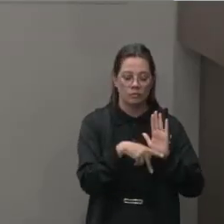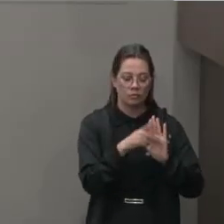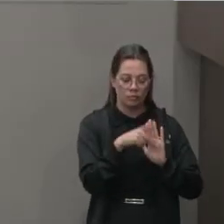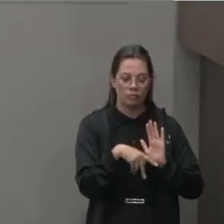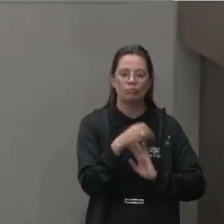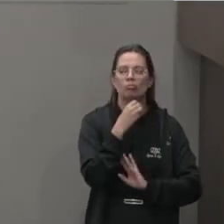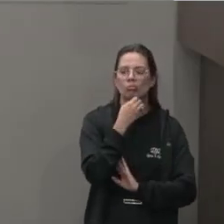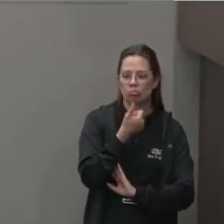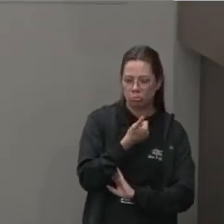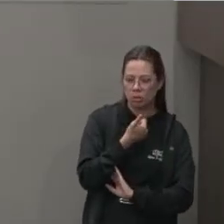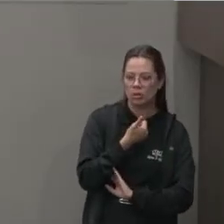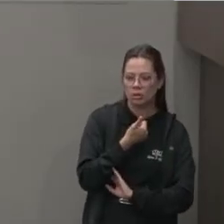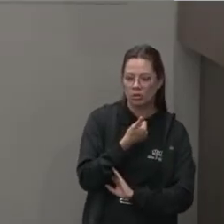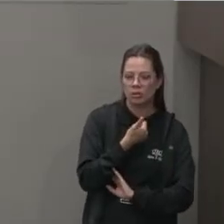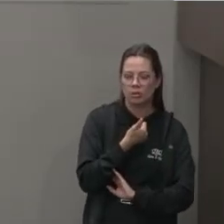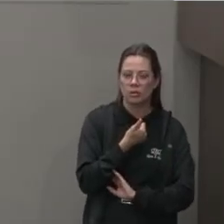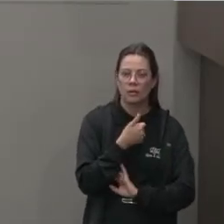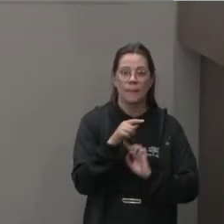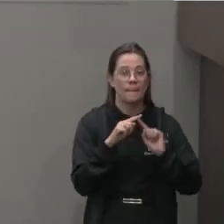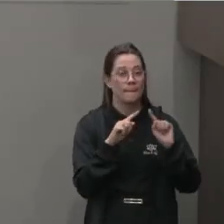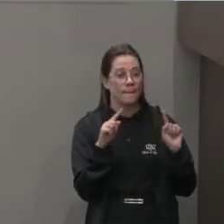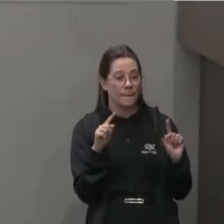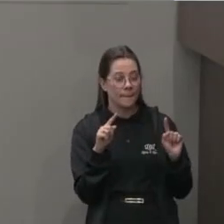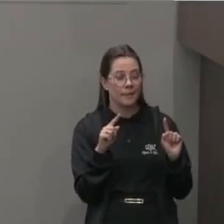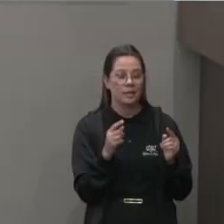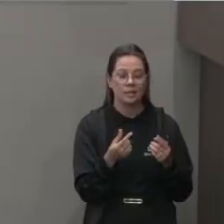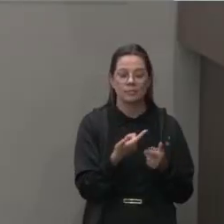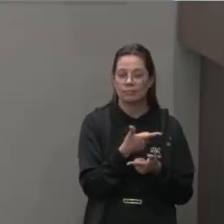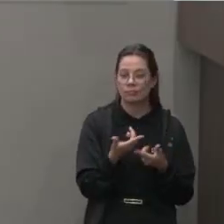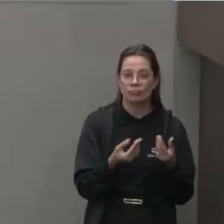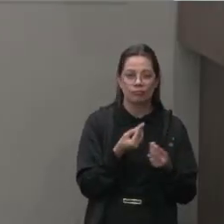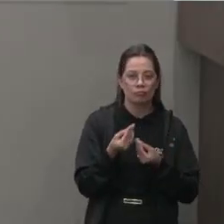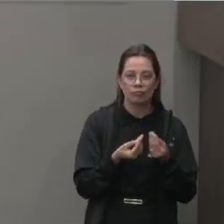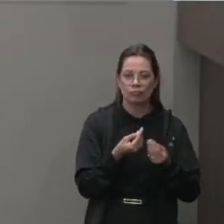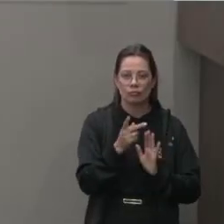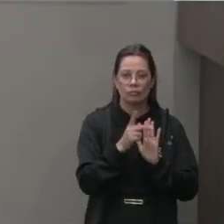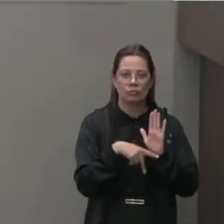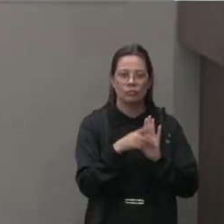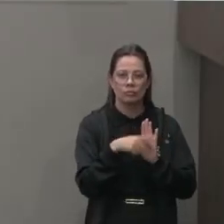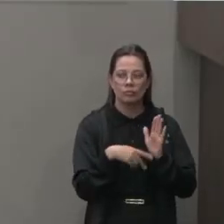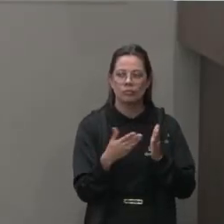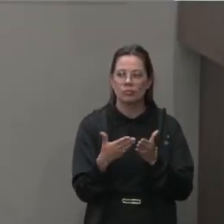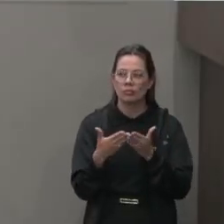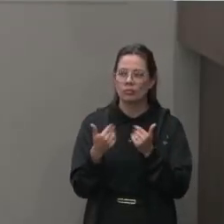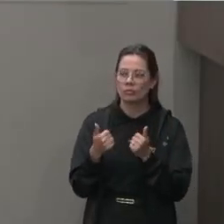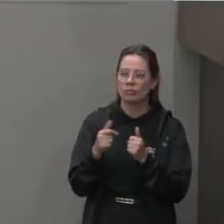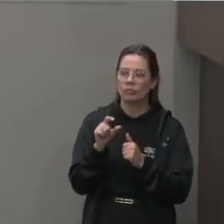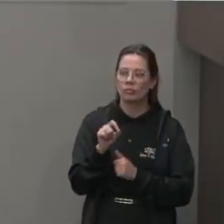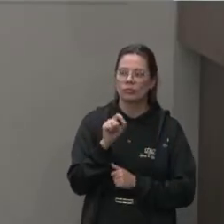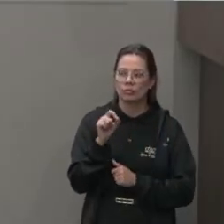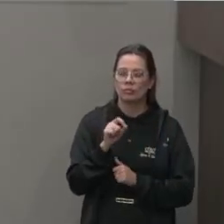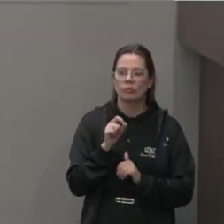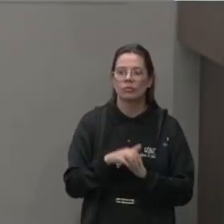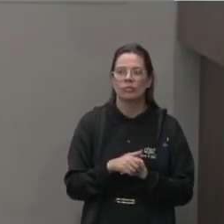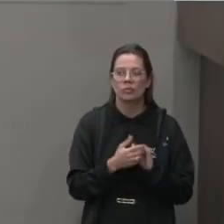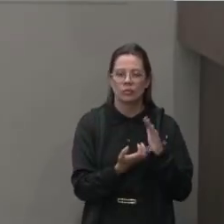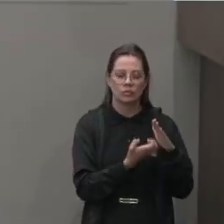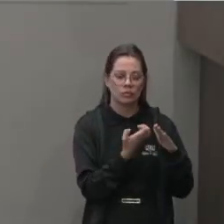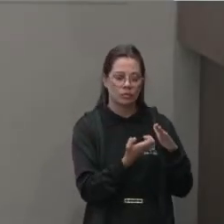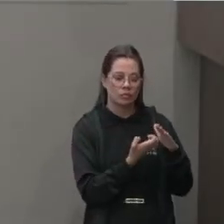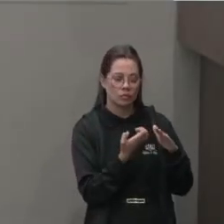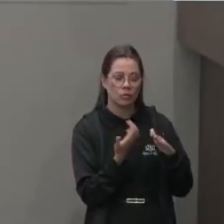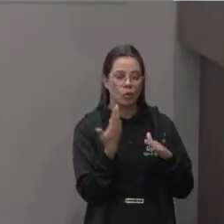é bom, mas é inviável. Por que a senhora não colocou um projeto ali pedindo que o empresário